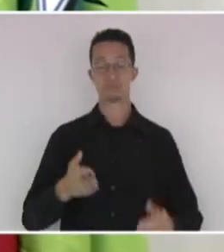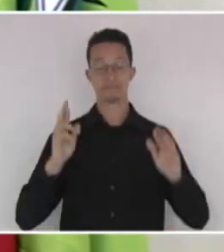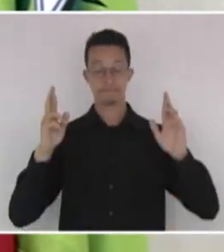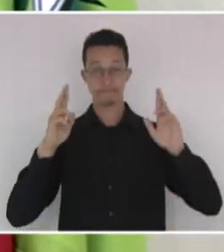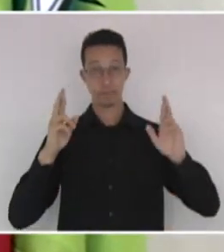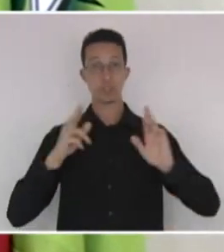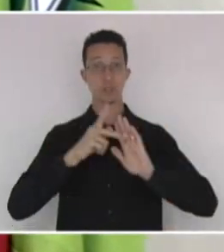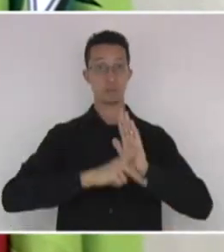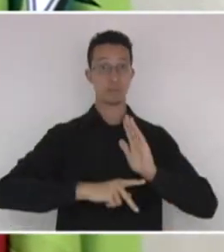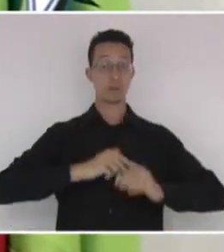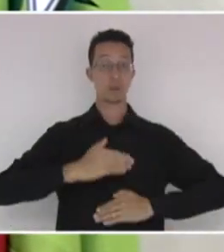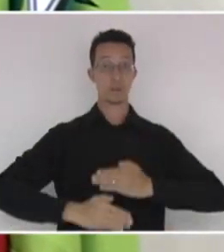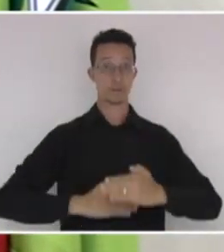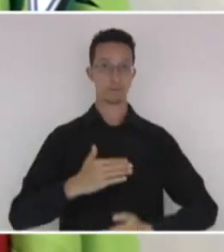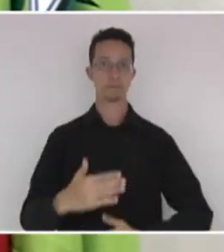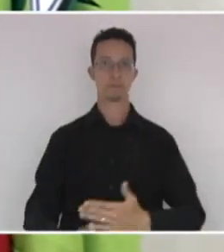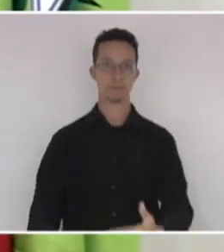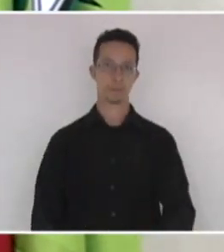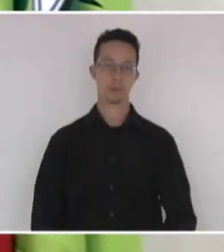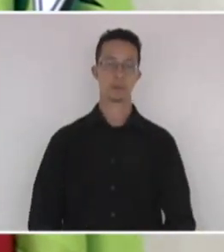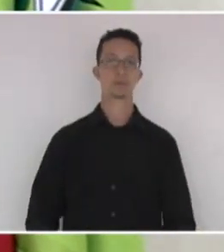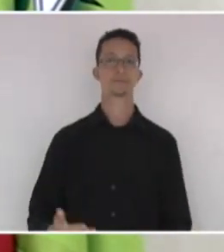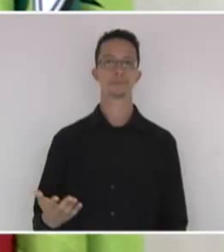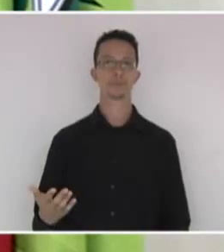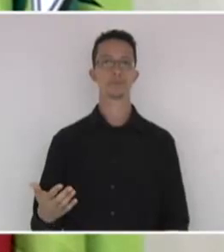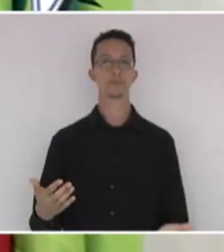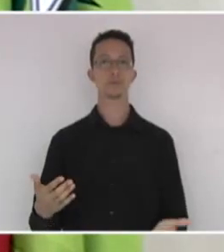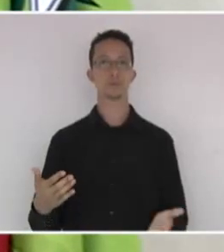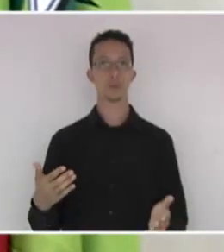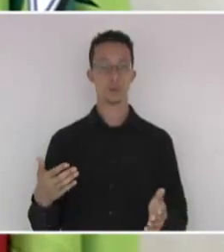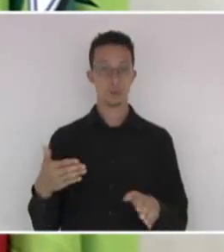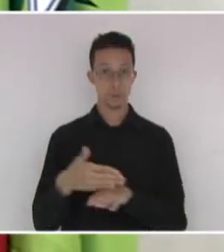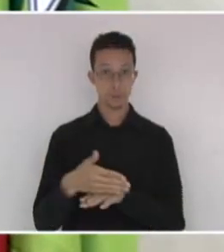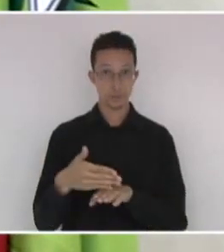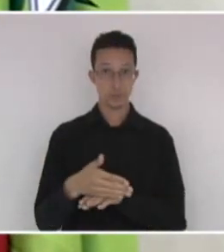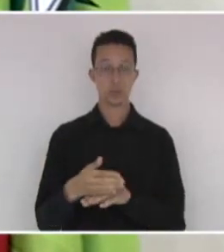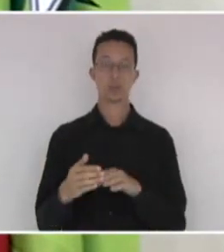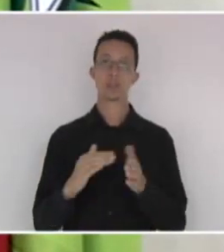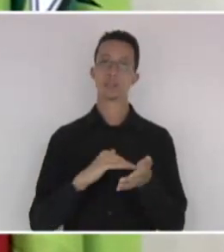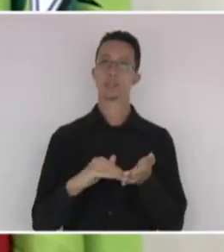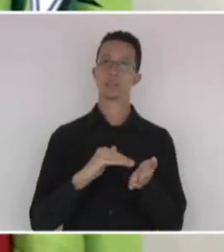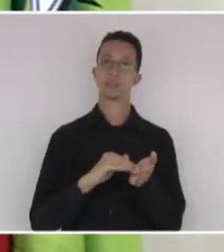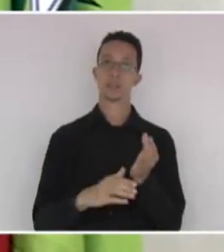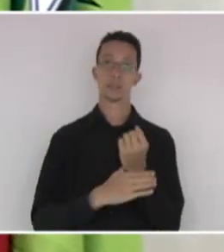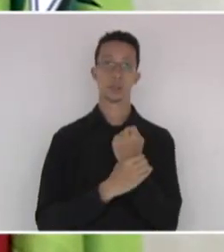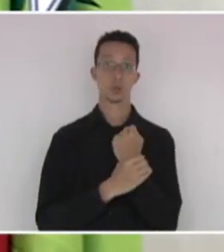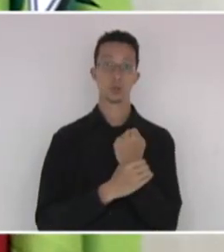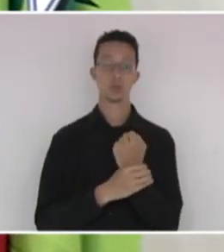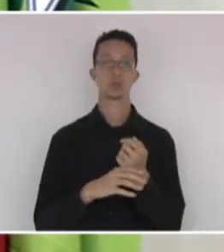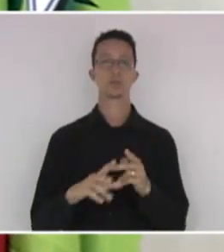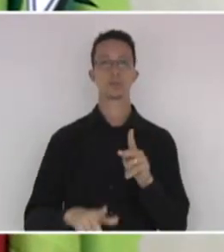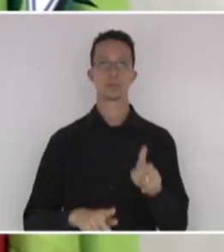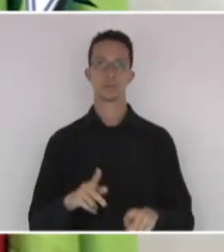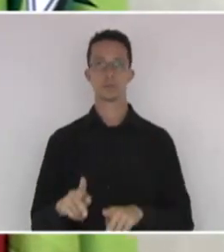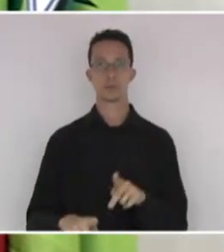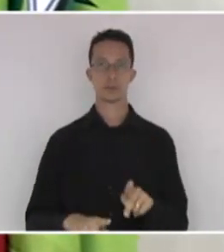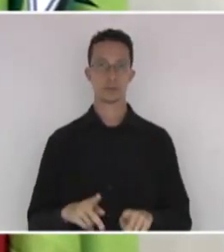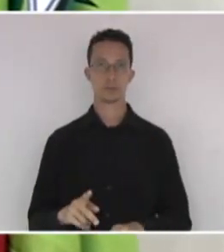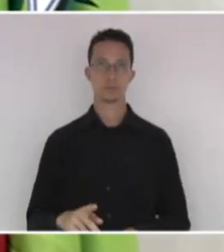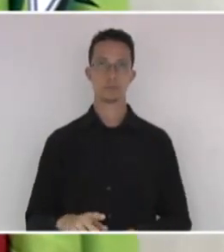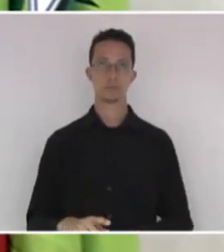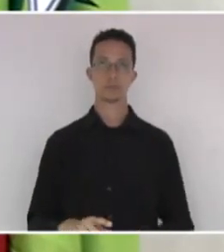projeto avance com a participação da nossa Secretaria de Segurança Pública. Inclusive, deputada Ana Paula, Vossa Excelência,